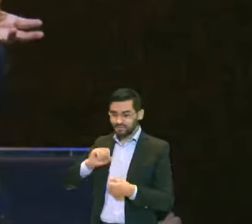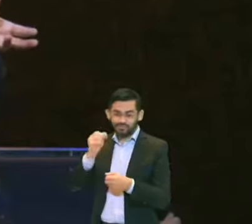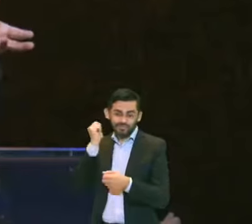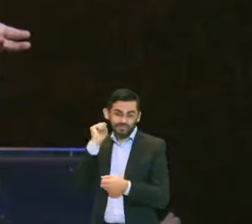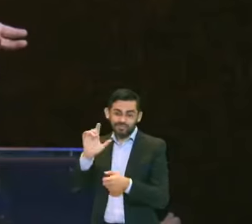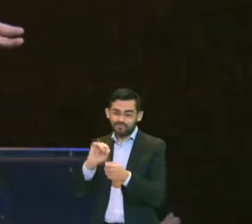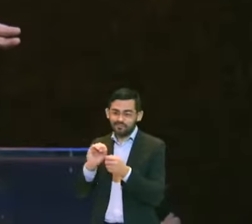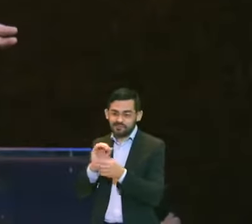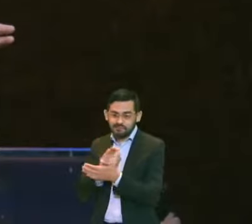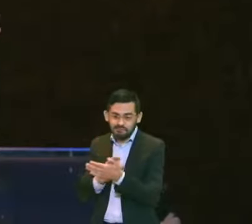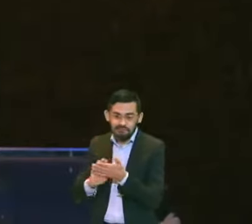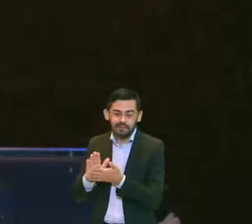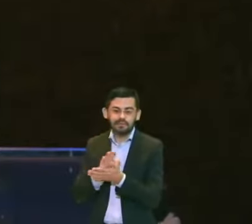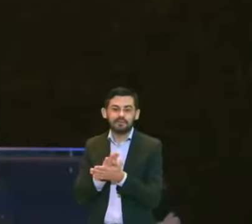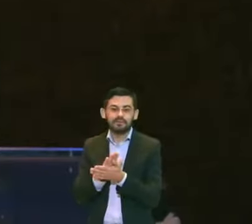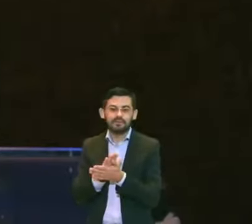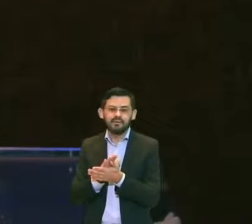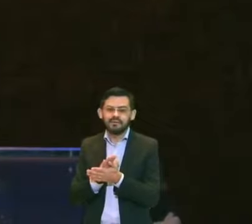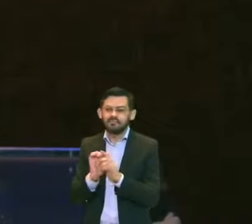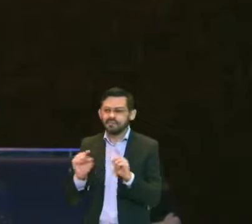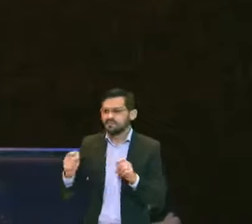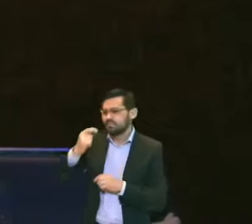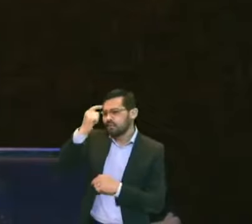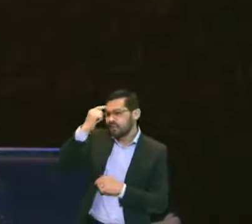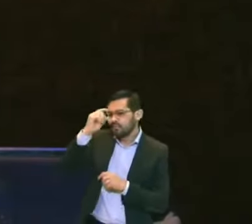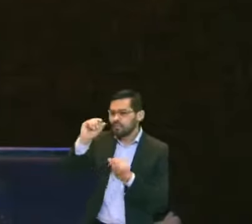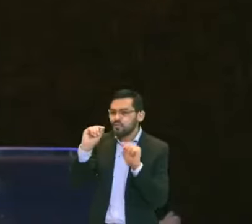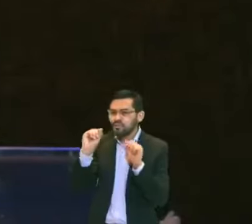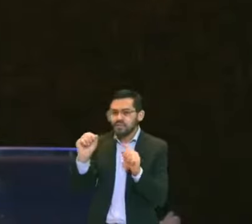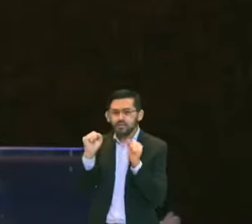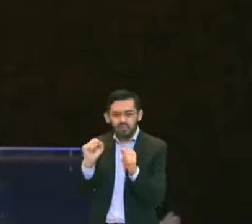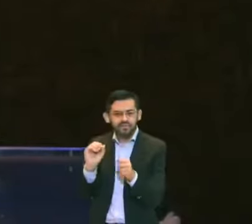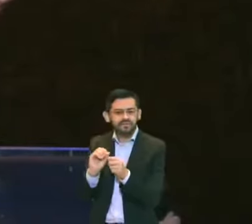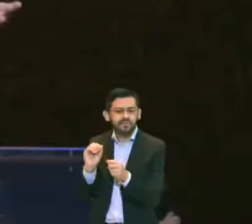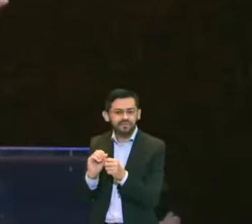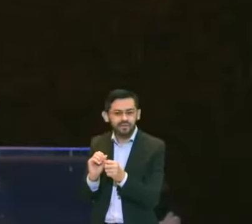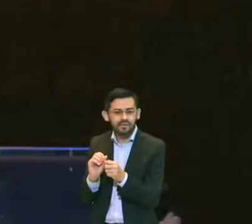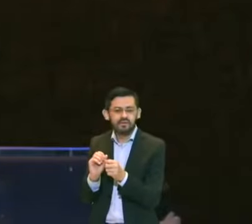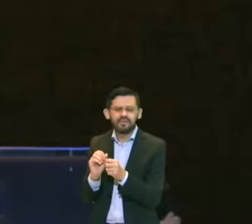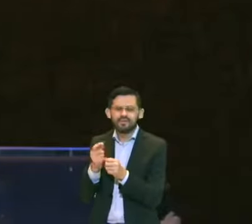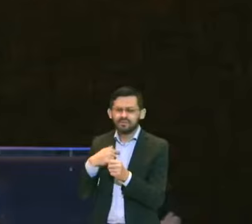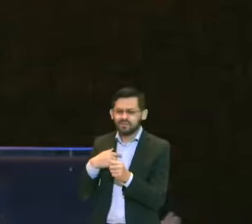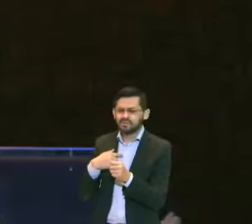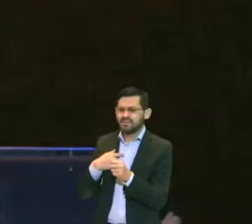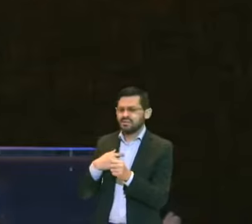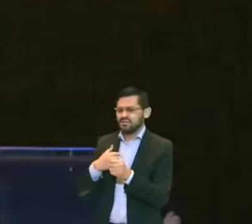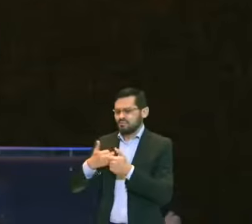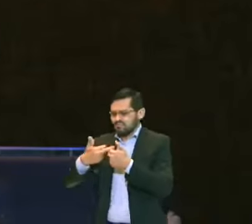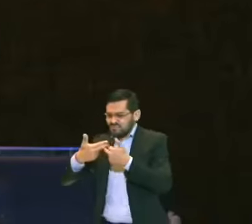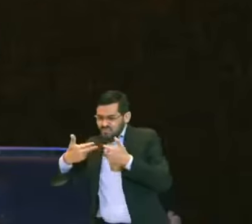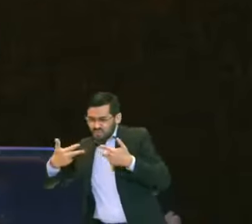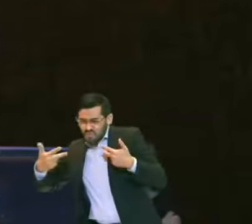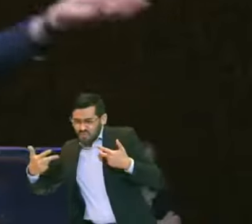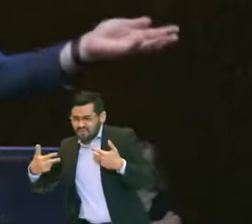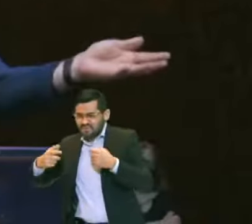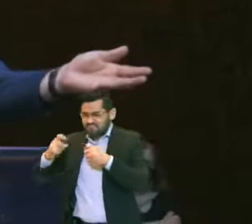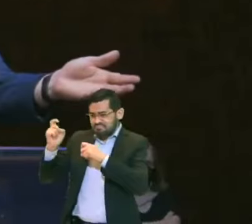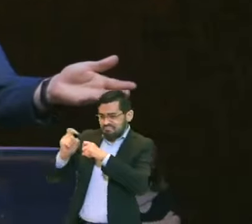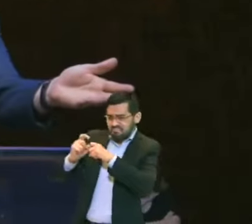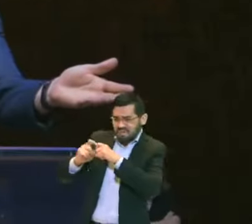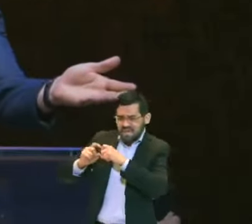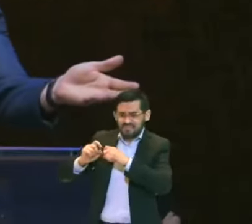O que eu posso fazer? Tratamento nós procuramos todos, recursos